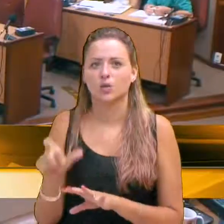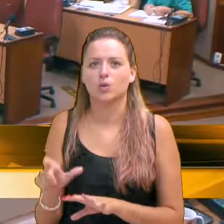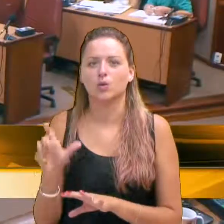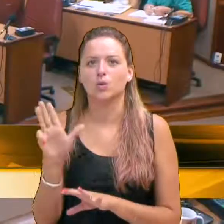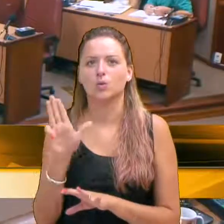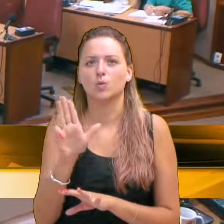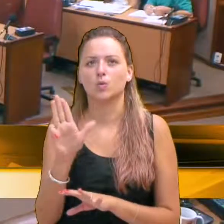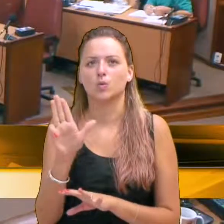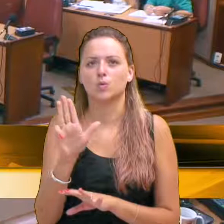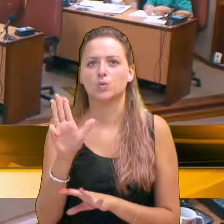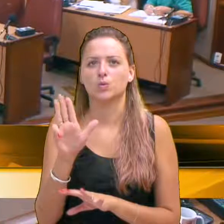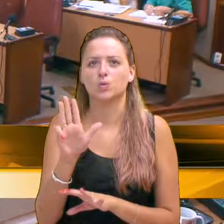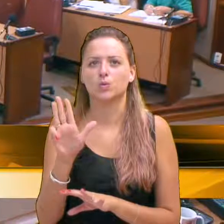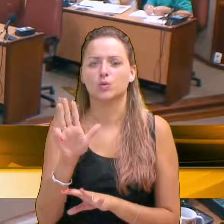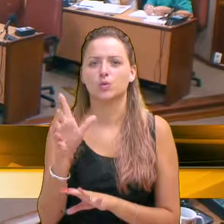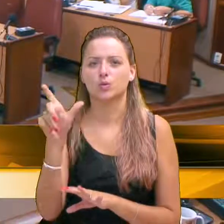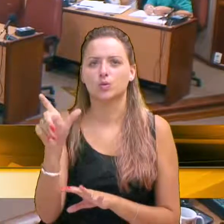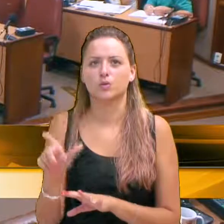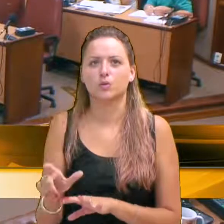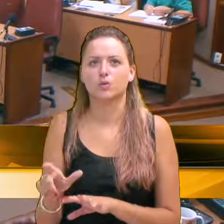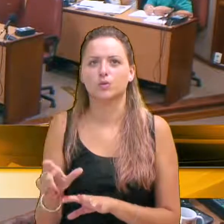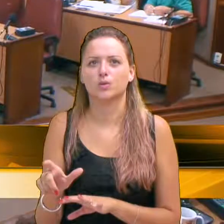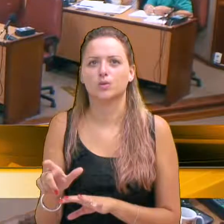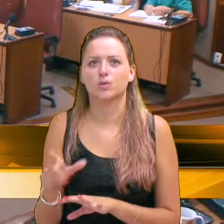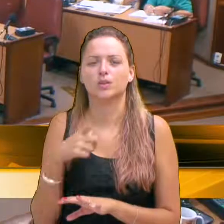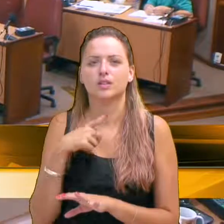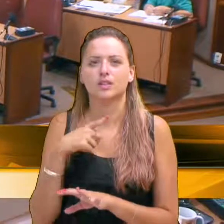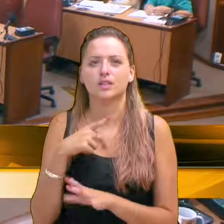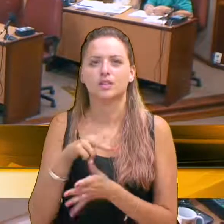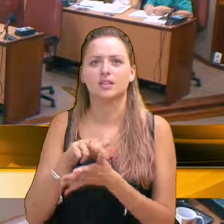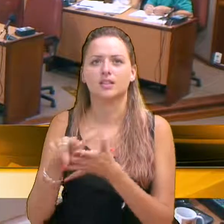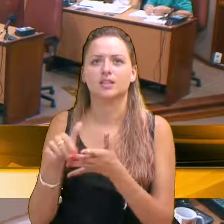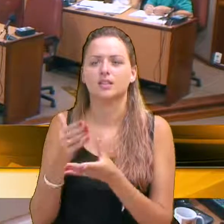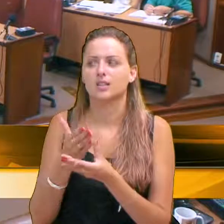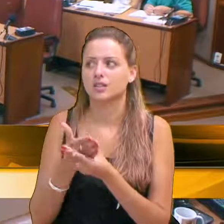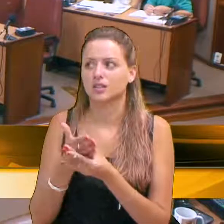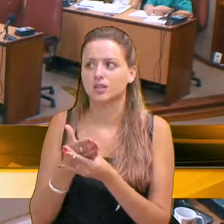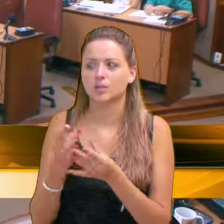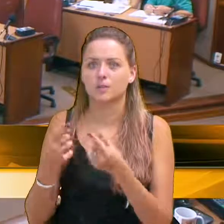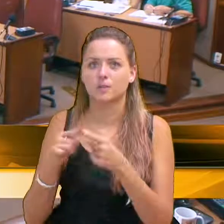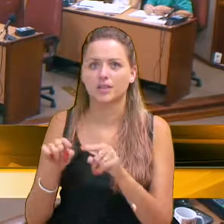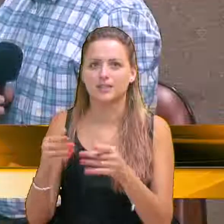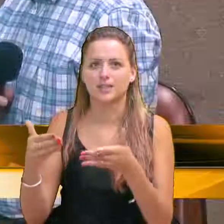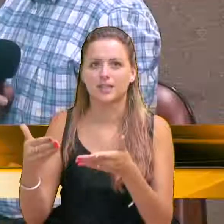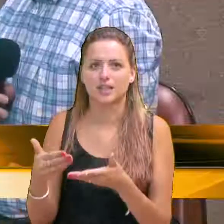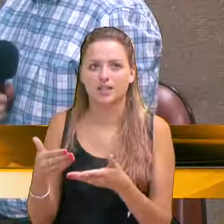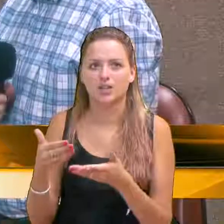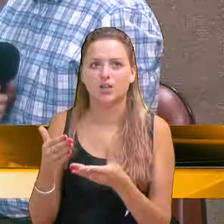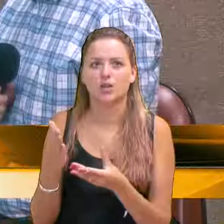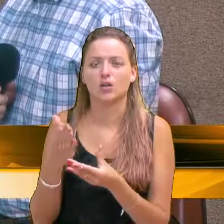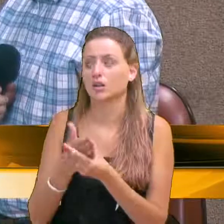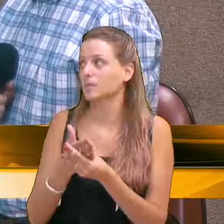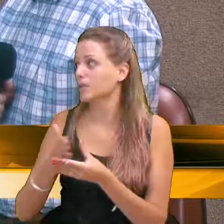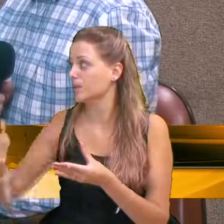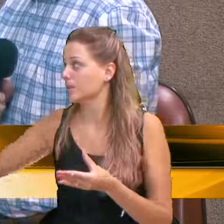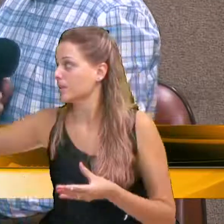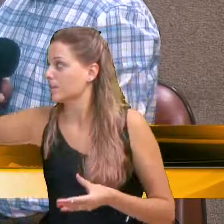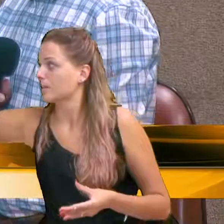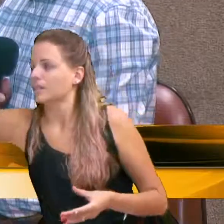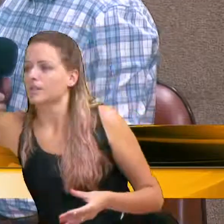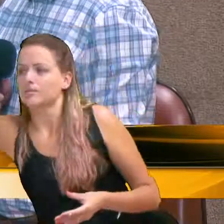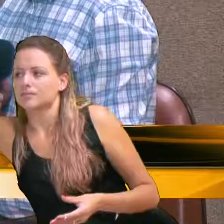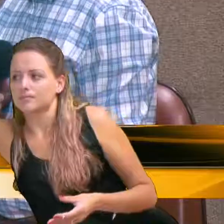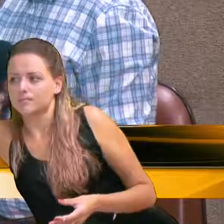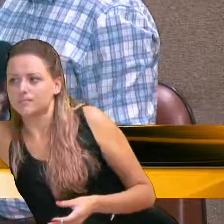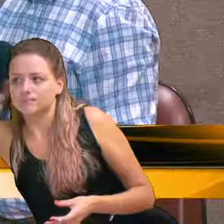é réu em 8 processos. Eu digo nesse processo específico, eu estou falando neste do